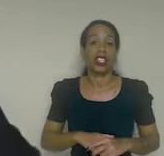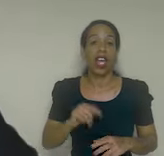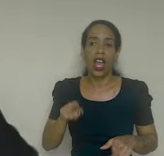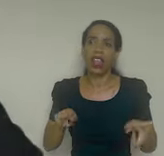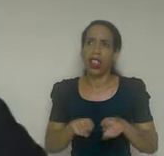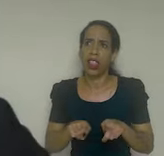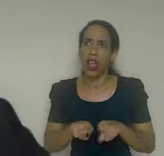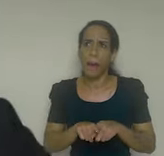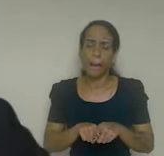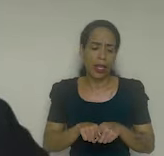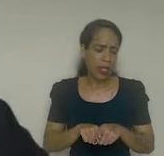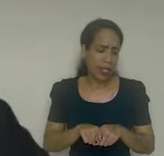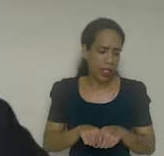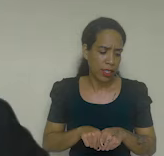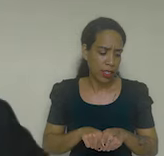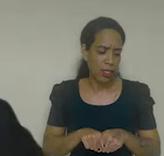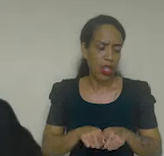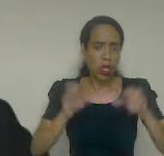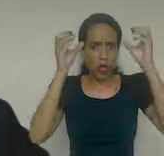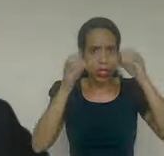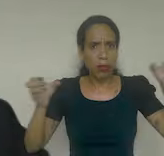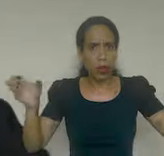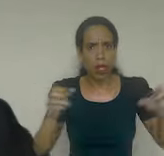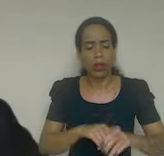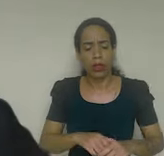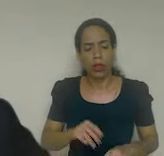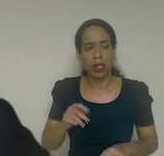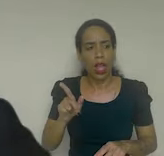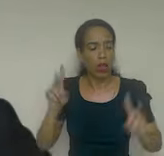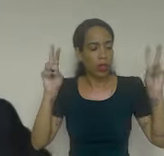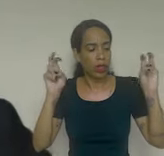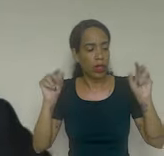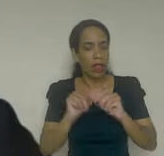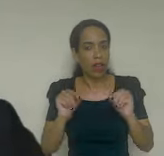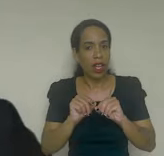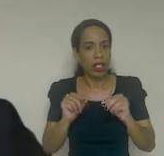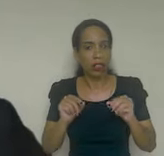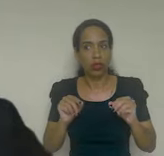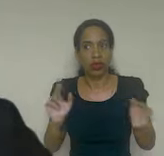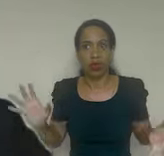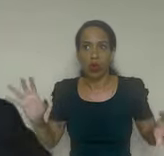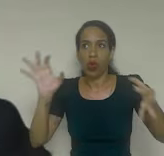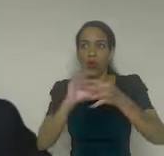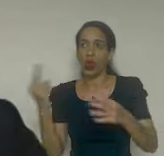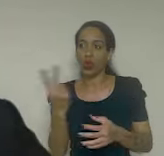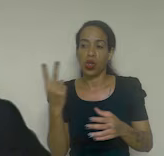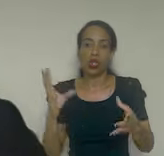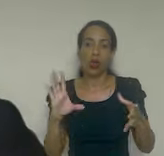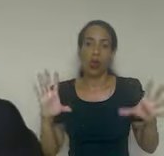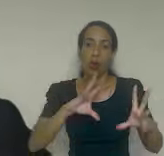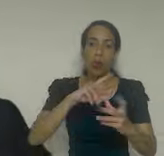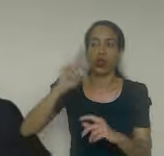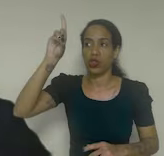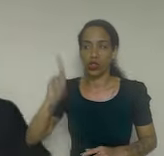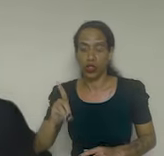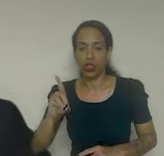mas também, por incrível que pareça, nos tribunais superiores, né? É um tema que faz essa ponte aí entre os dois mundos do direito,